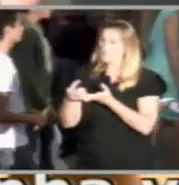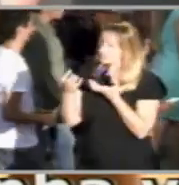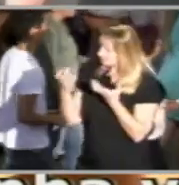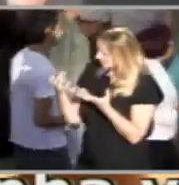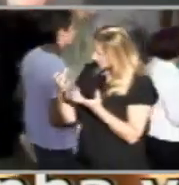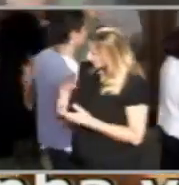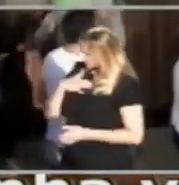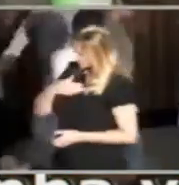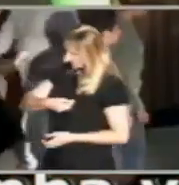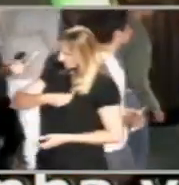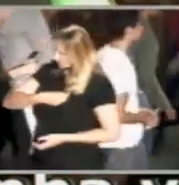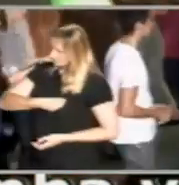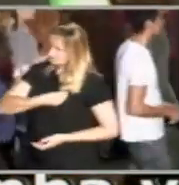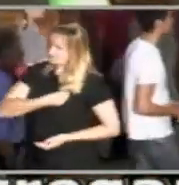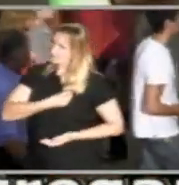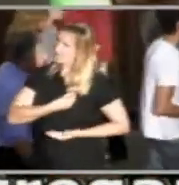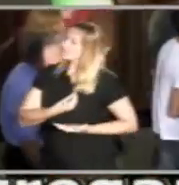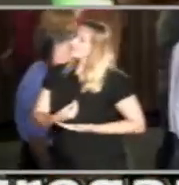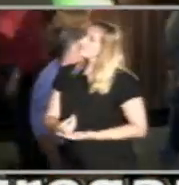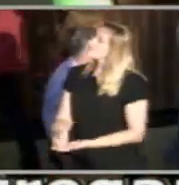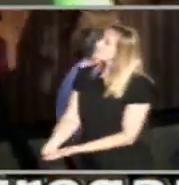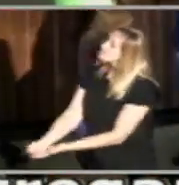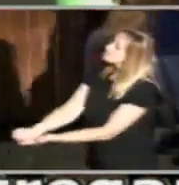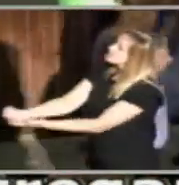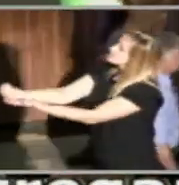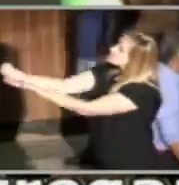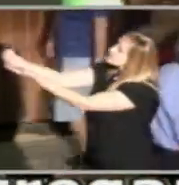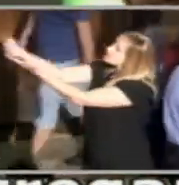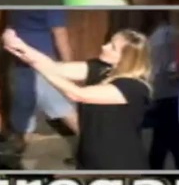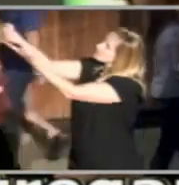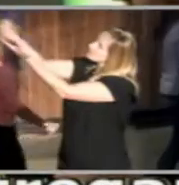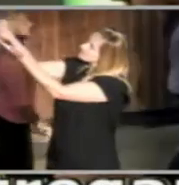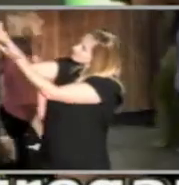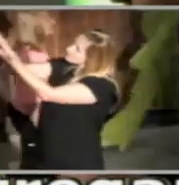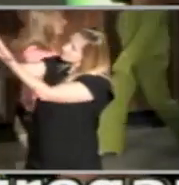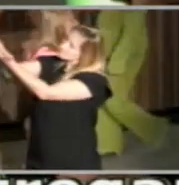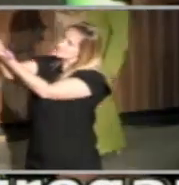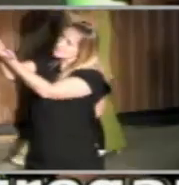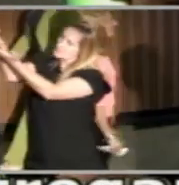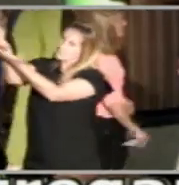Quero minha vida a te